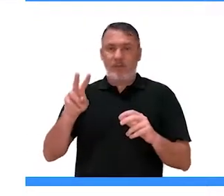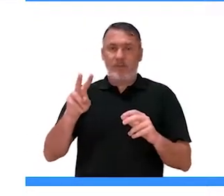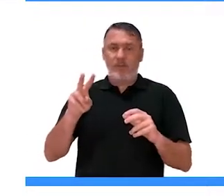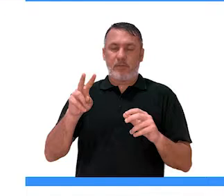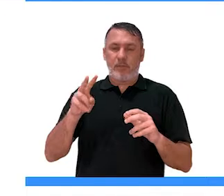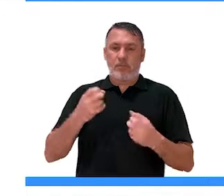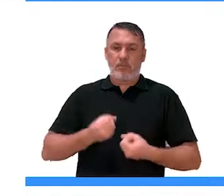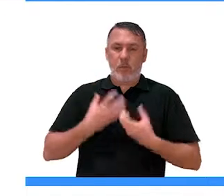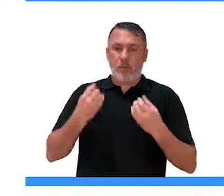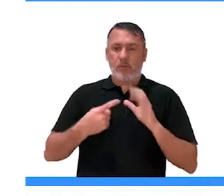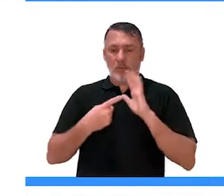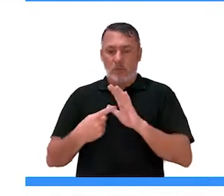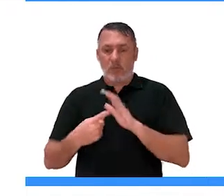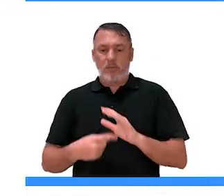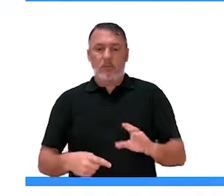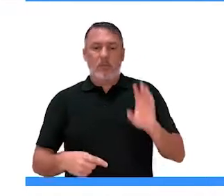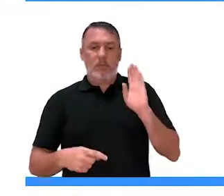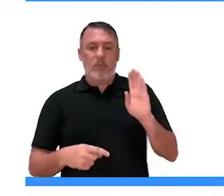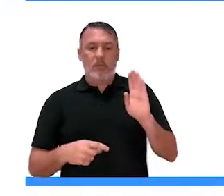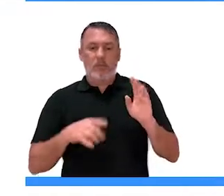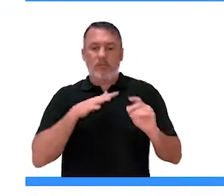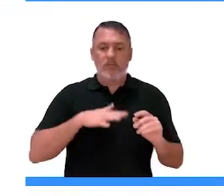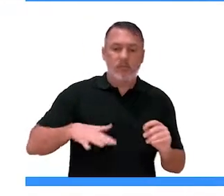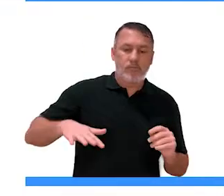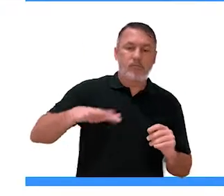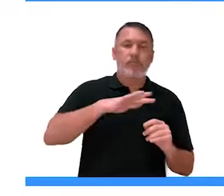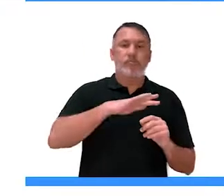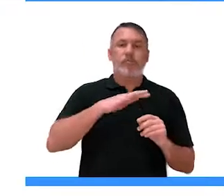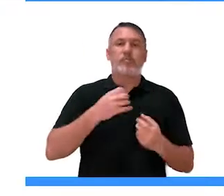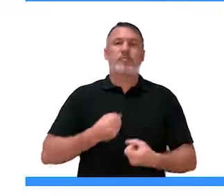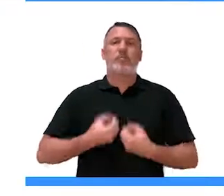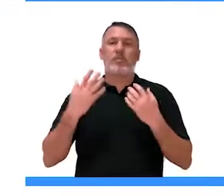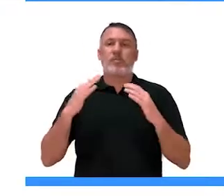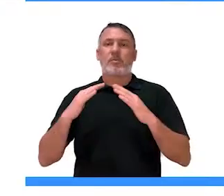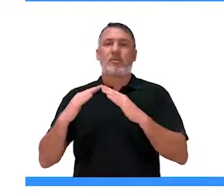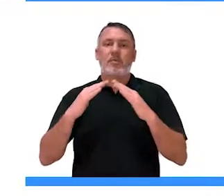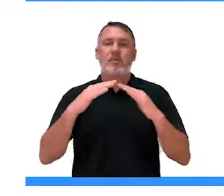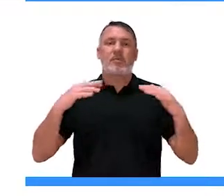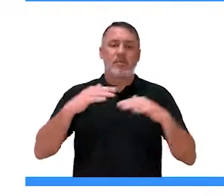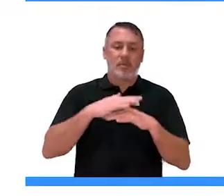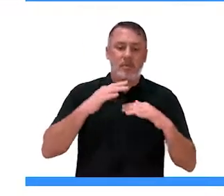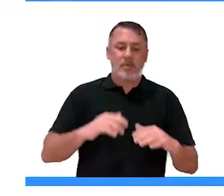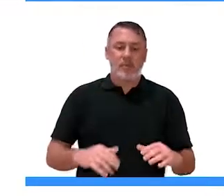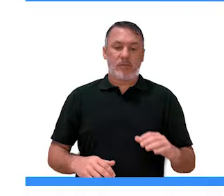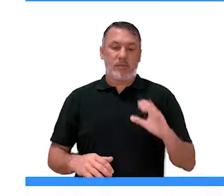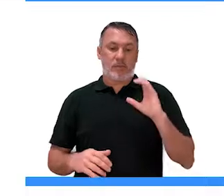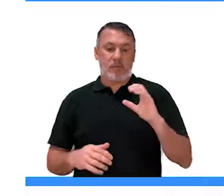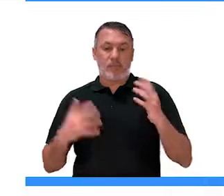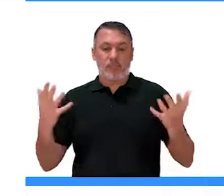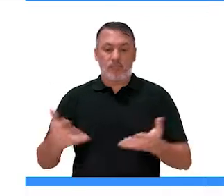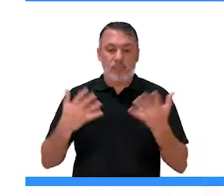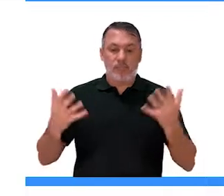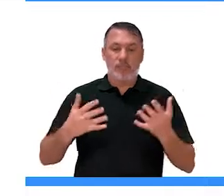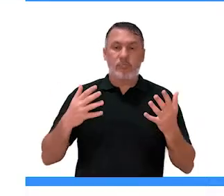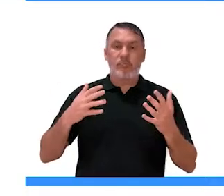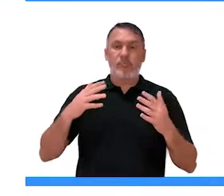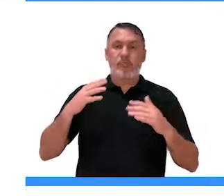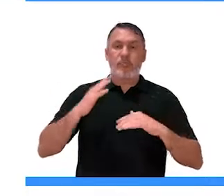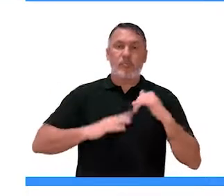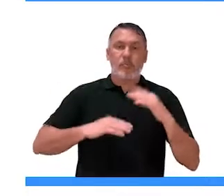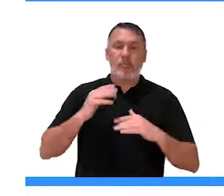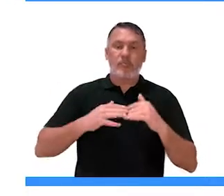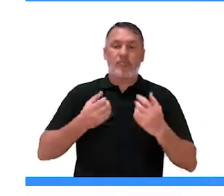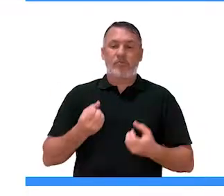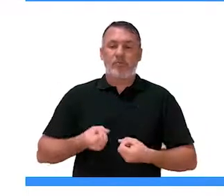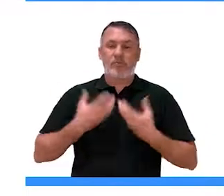poética. B. Redefinir o espaço de circulação da poesia urbana. C. Estimular produções autorais de